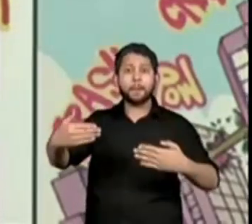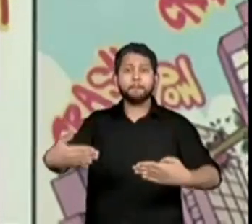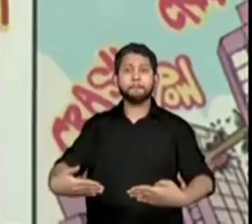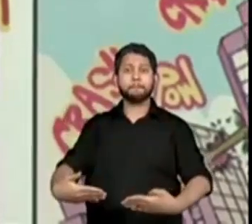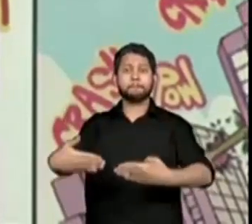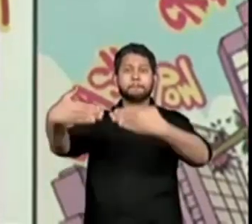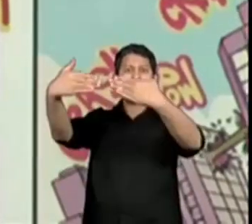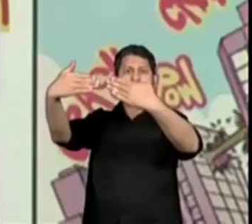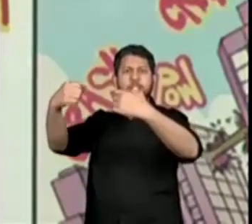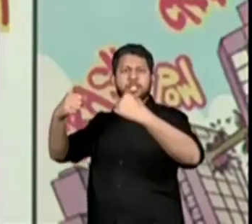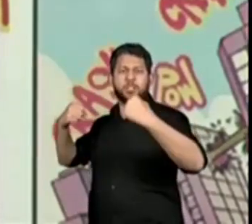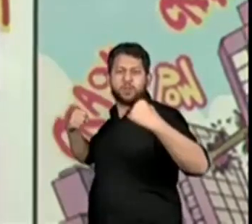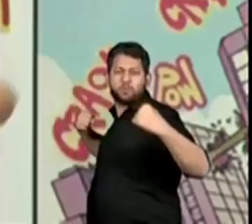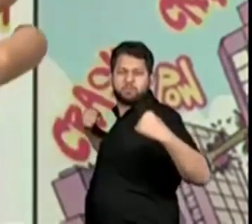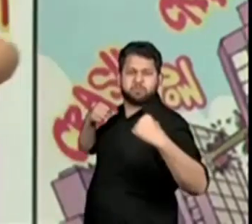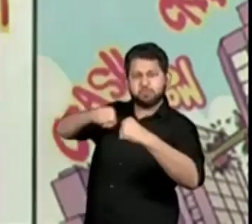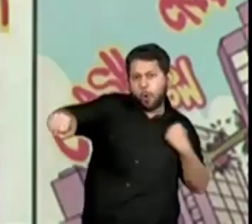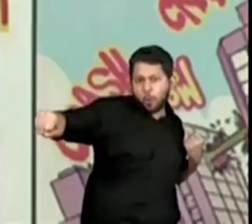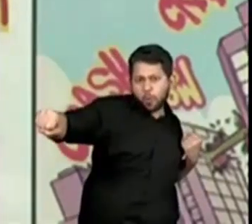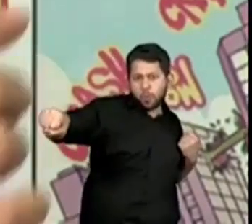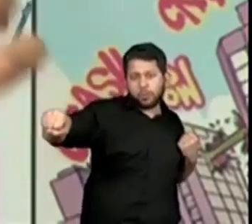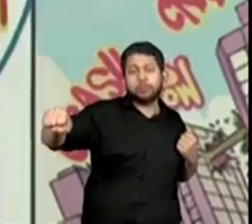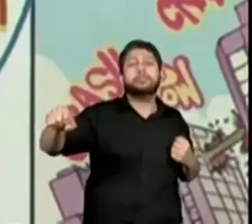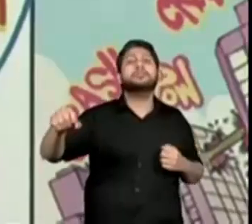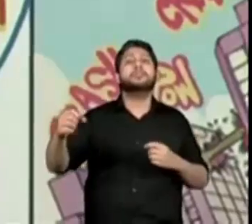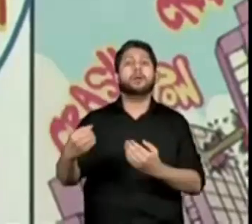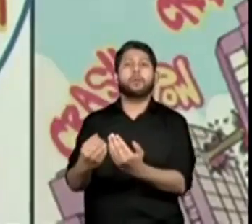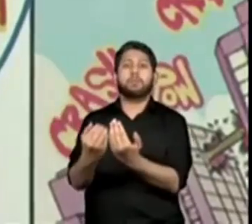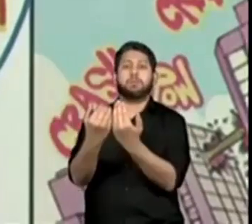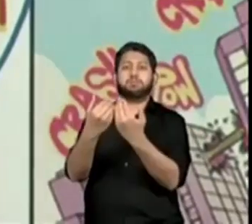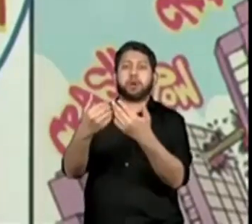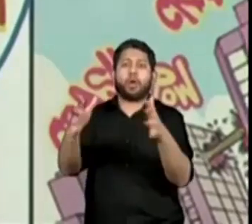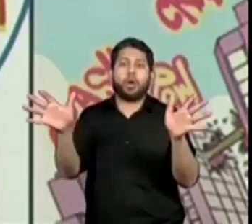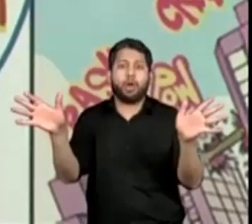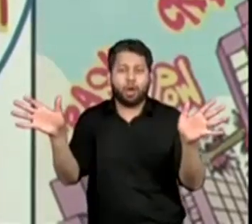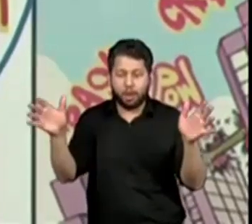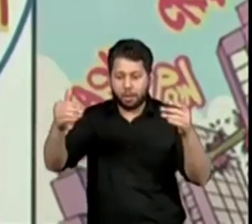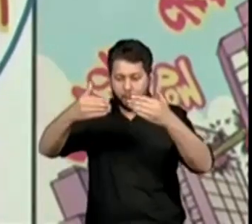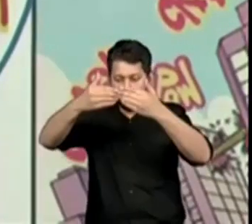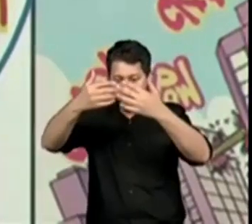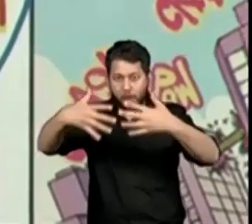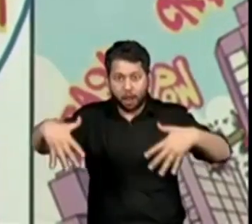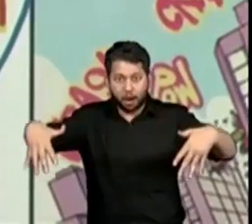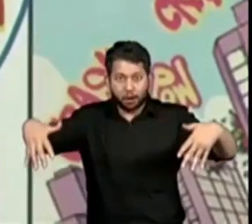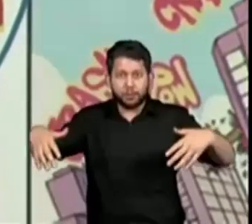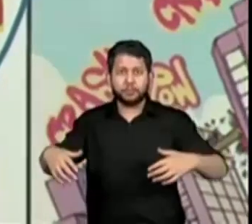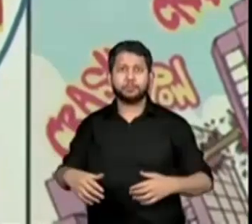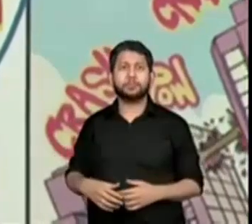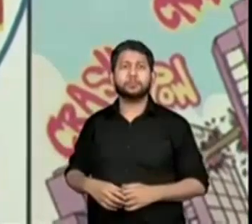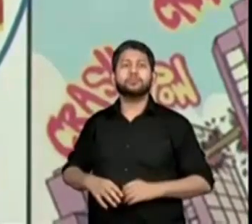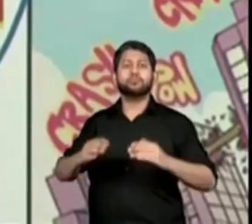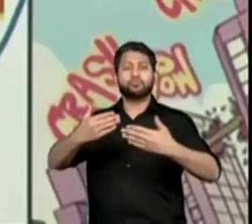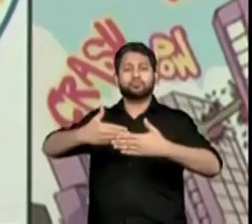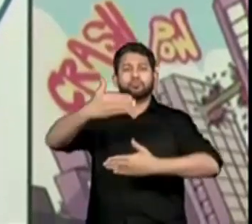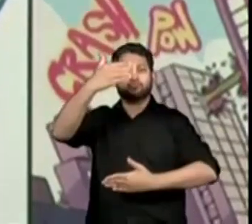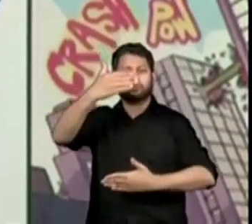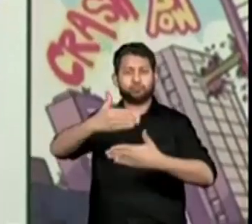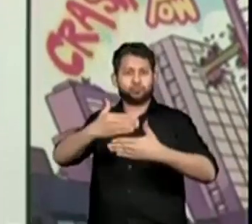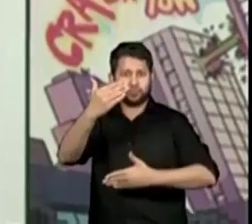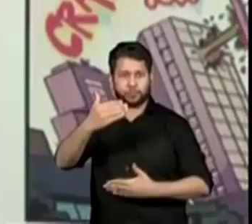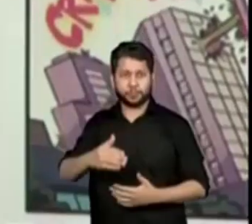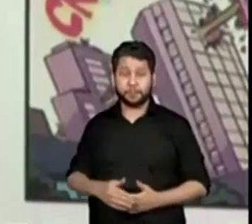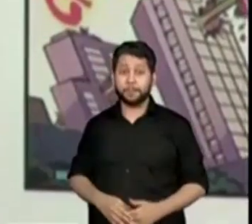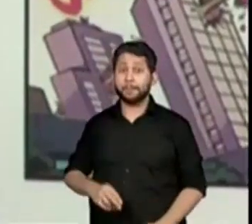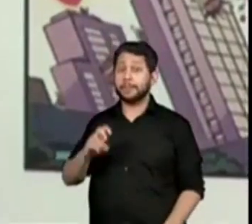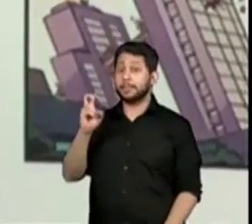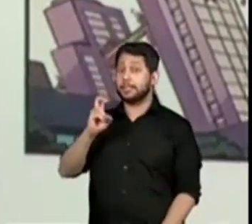parede, aí tá assim, onomatopeia, cabrum. ultrapassando. O 5, que é